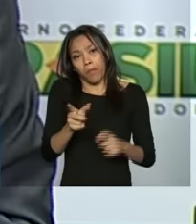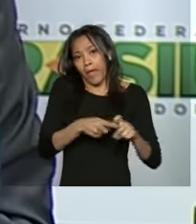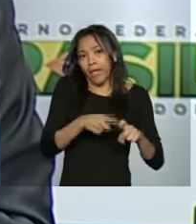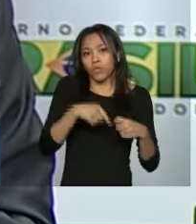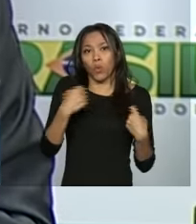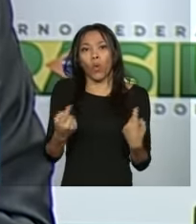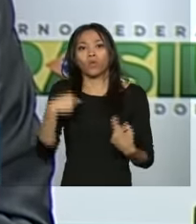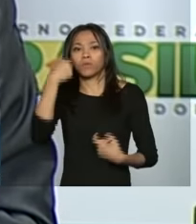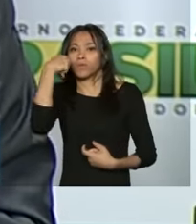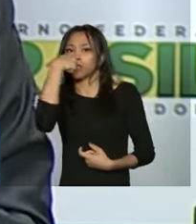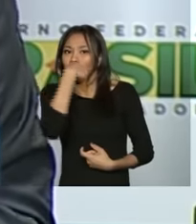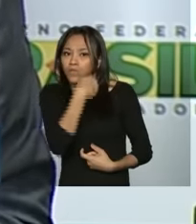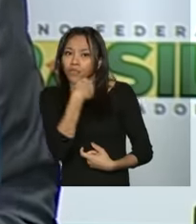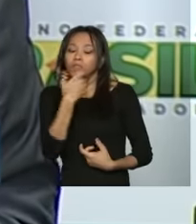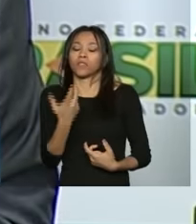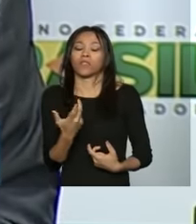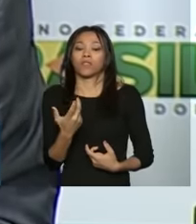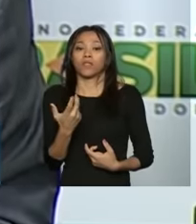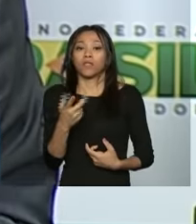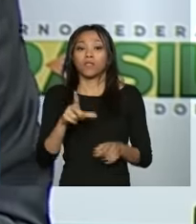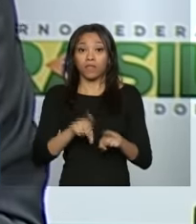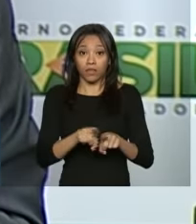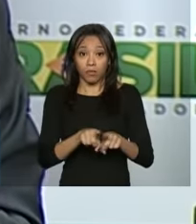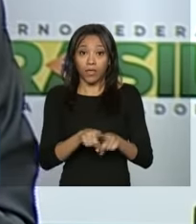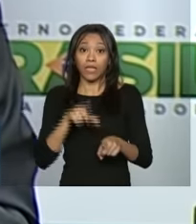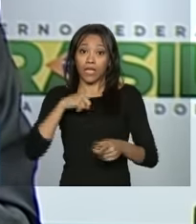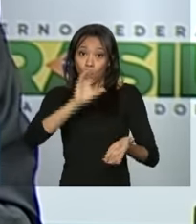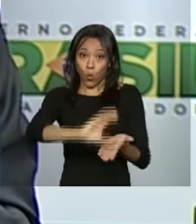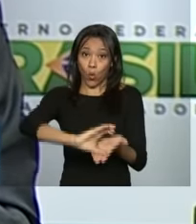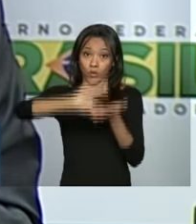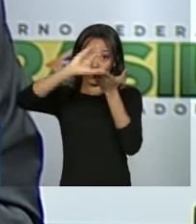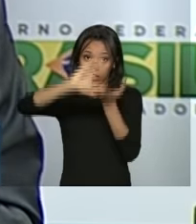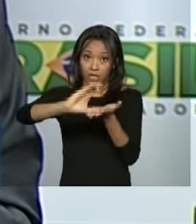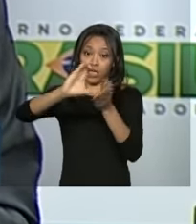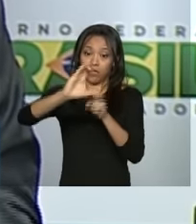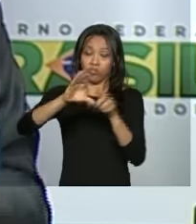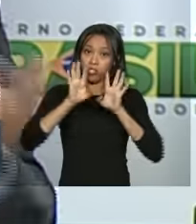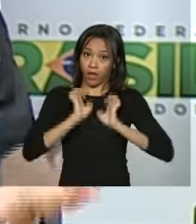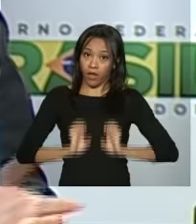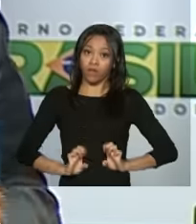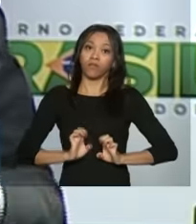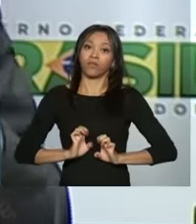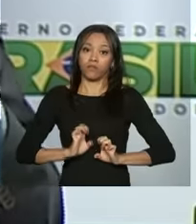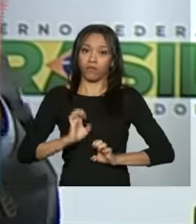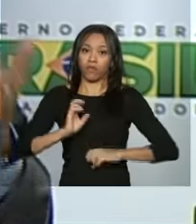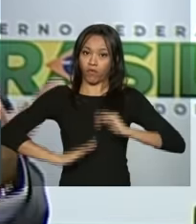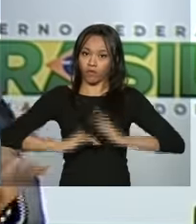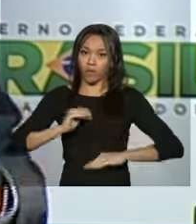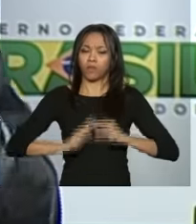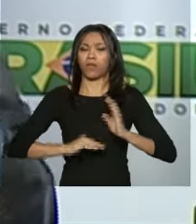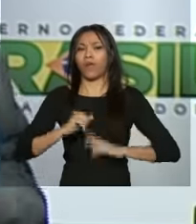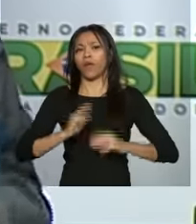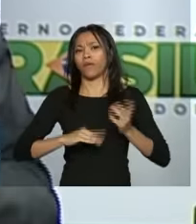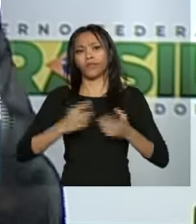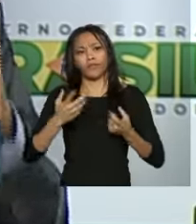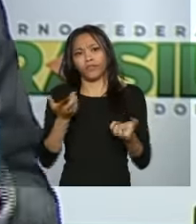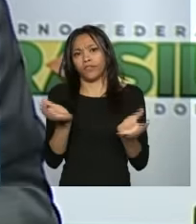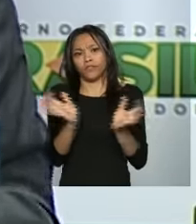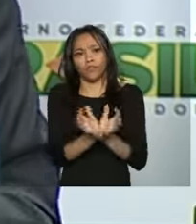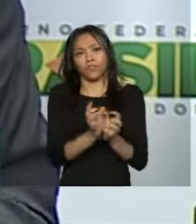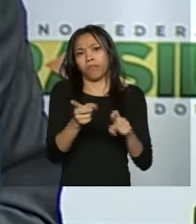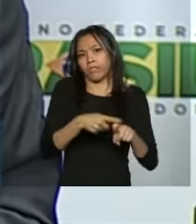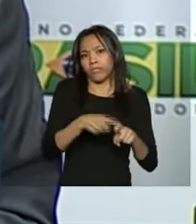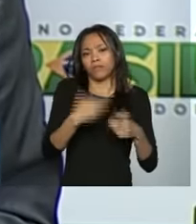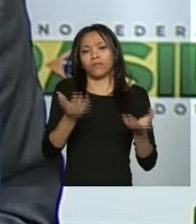apesar da vedação que os conselhos de fiscalização de exercício ético profissional Conselho Federal de Odontologia de medicina os